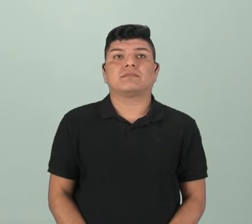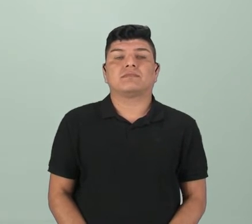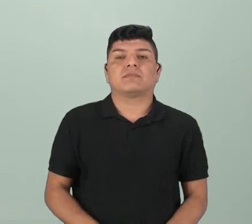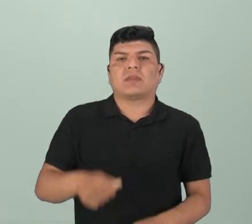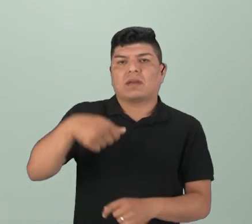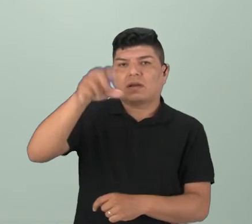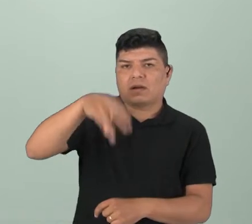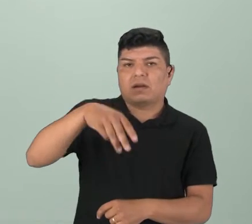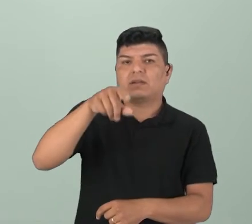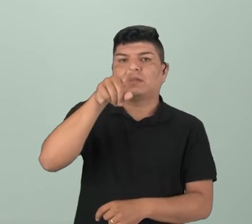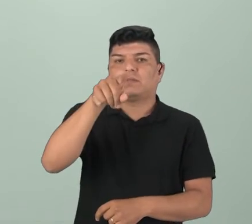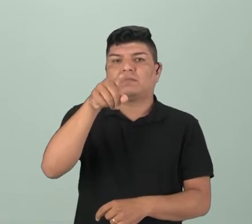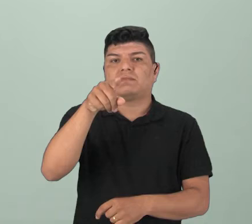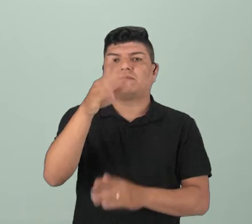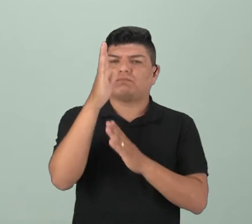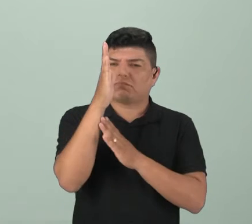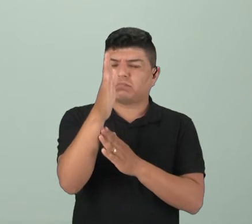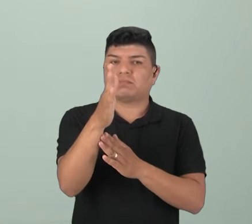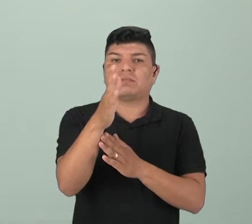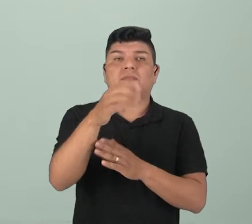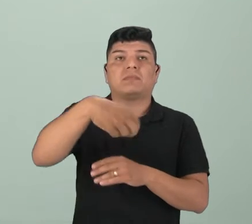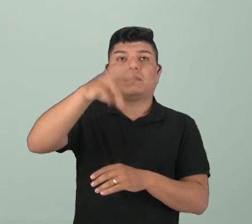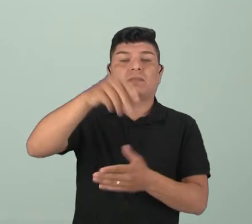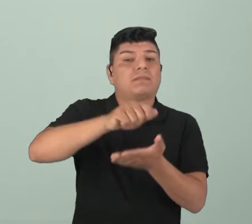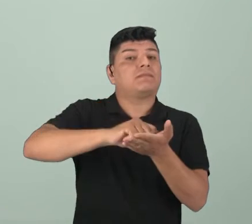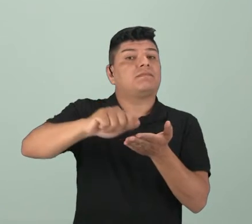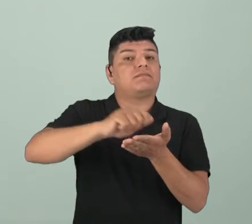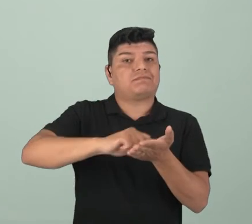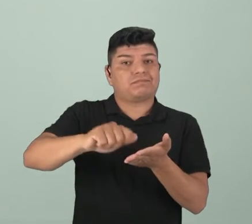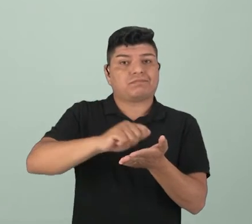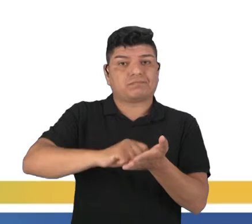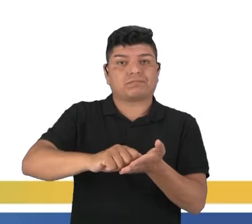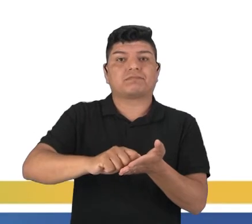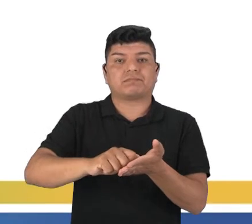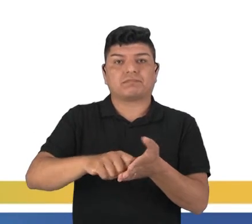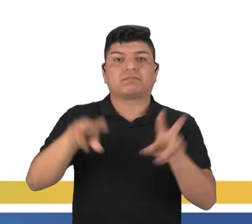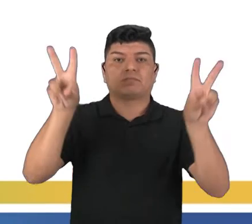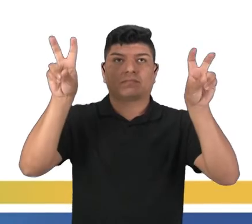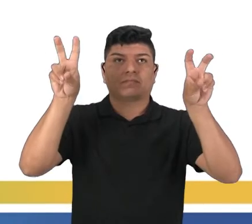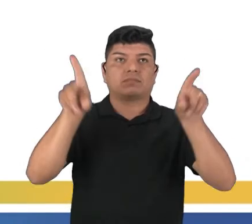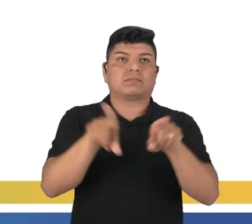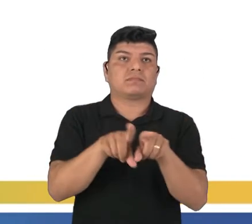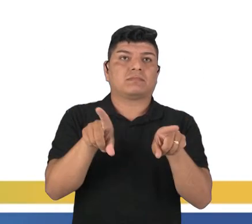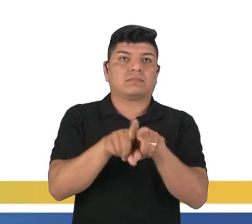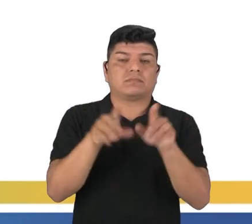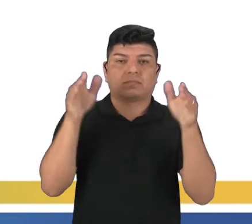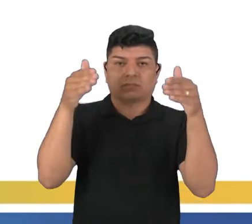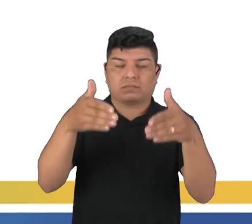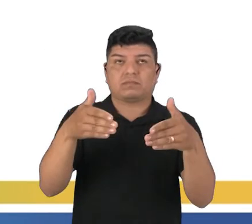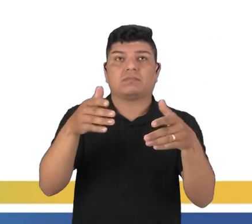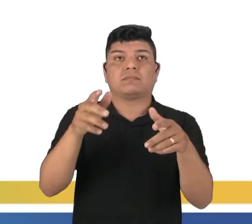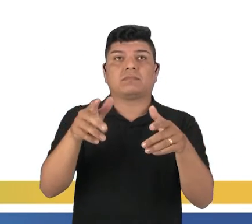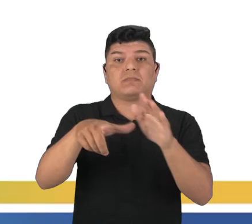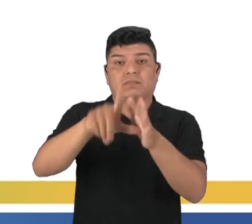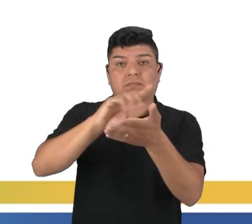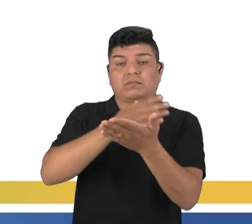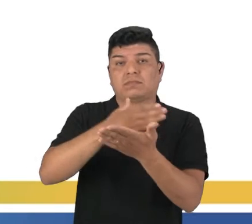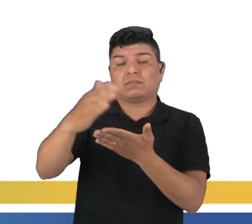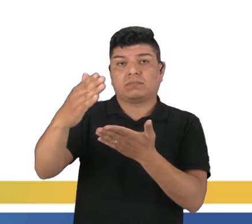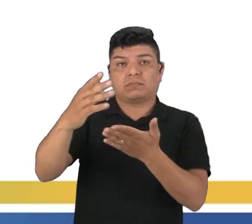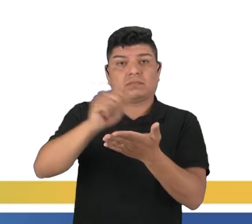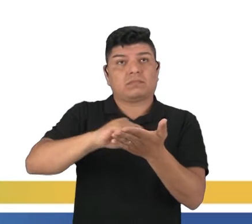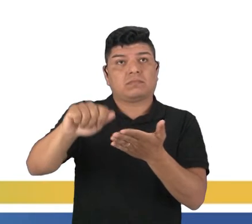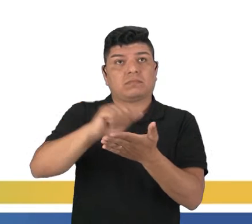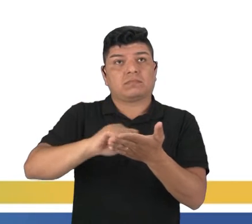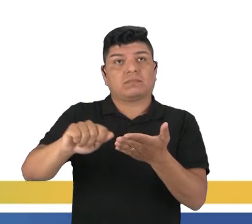A quem você vai se dirigir, né? Para quem você vai escrever? Além do tema, do enfoque, antes de começar